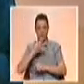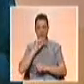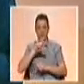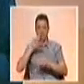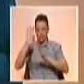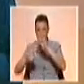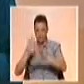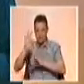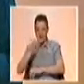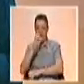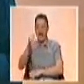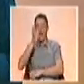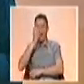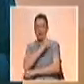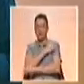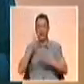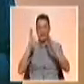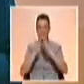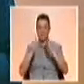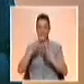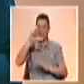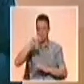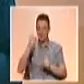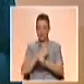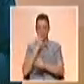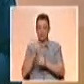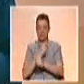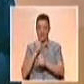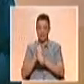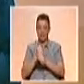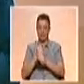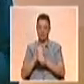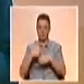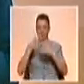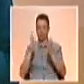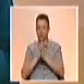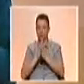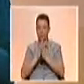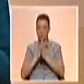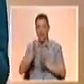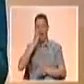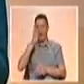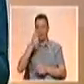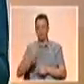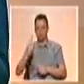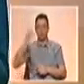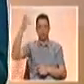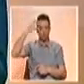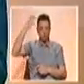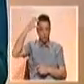para tratar a água da casa. É nisso também estamos a trabalhar. Não todas as águas, mas as águas que vão de